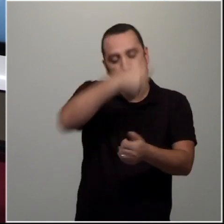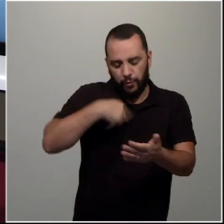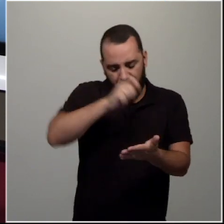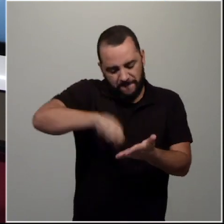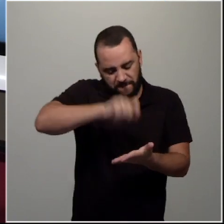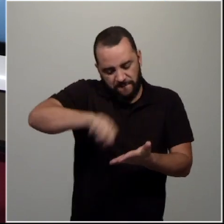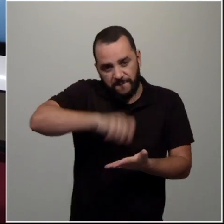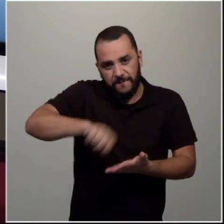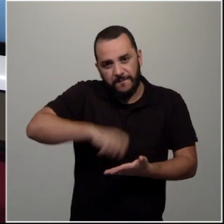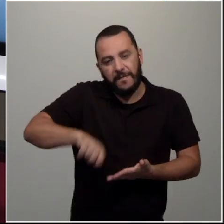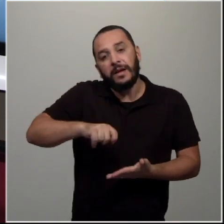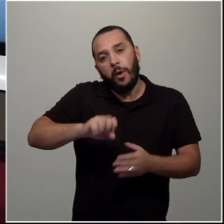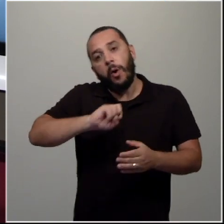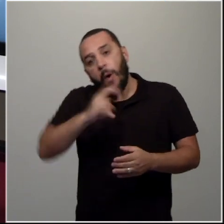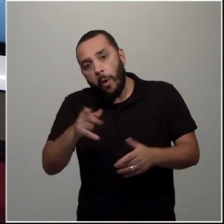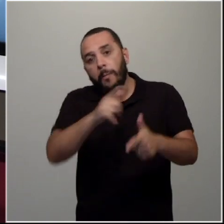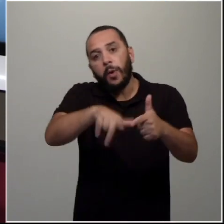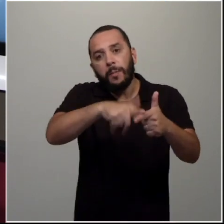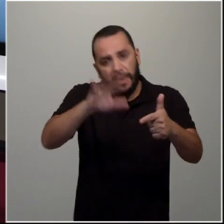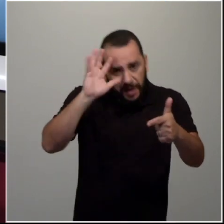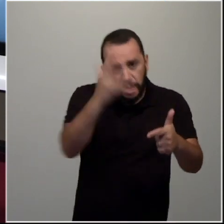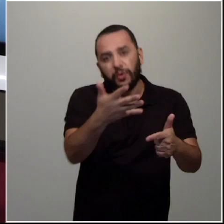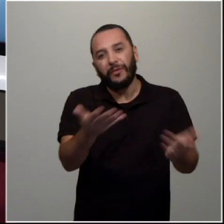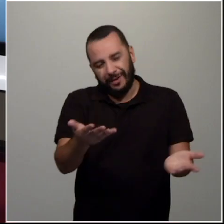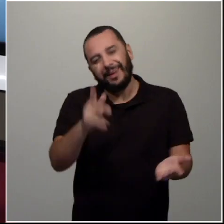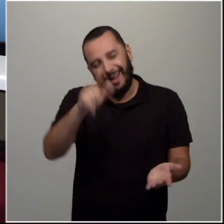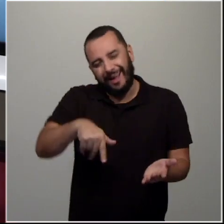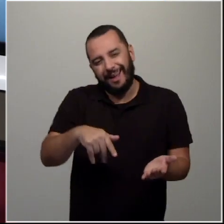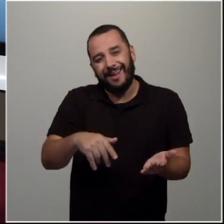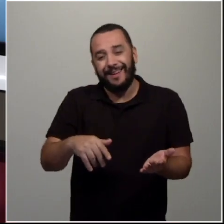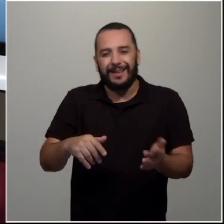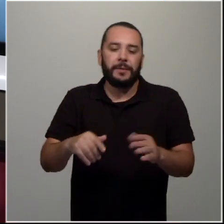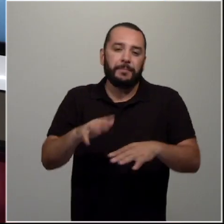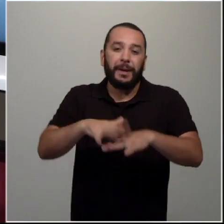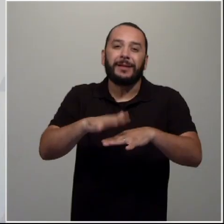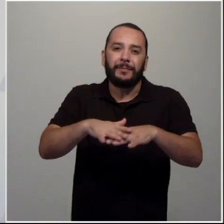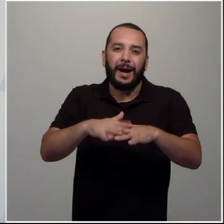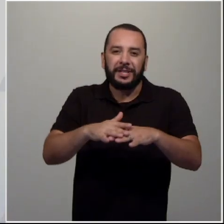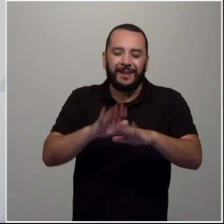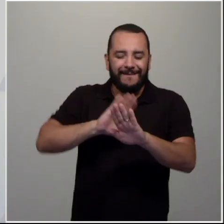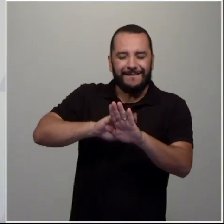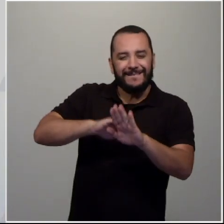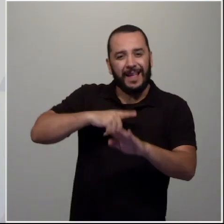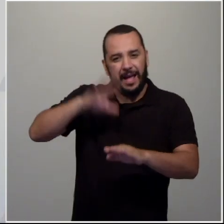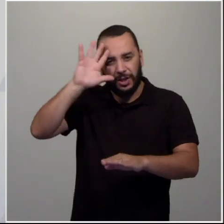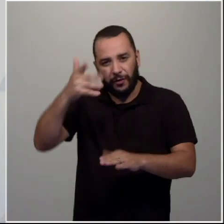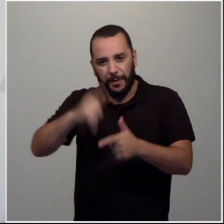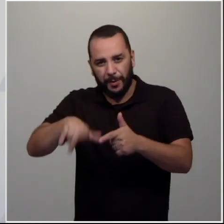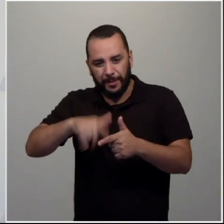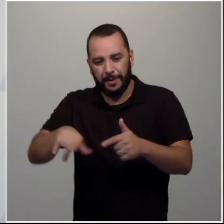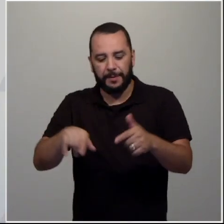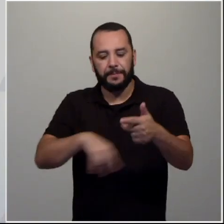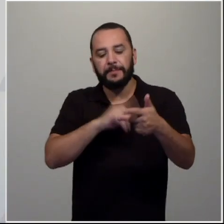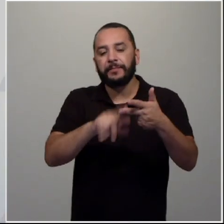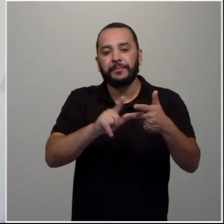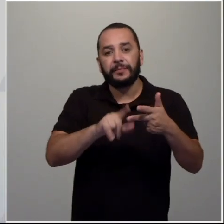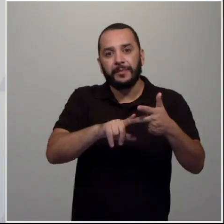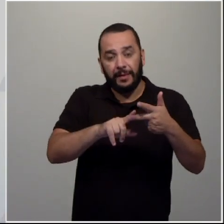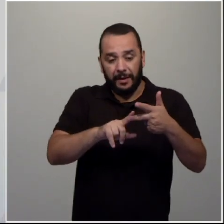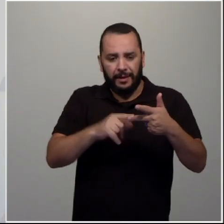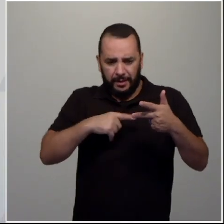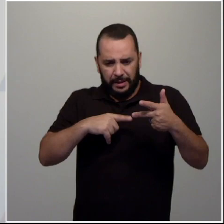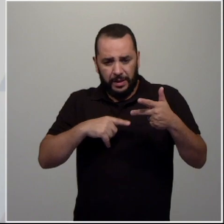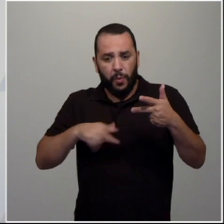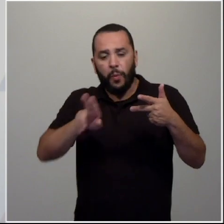base nessas estratégias então a resolução do problema se torna mais um conteúdo em sala de aula e o ensino através da resolução de problemas é um